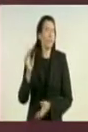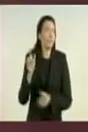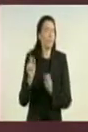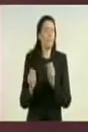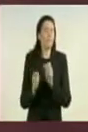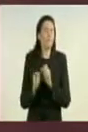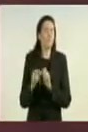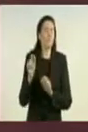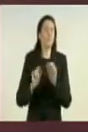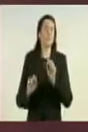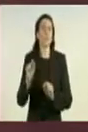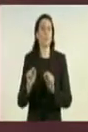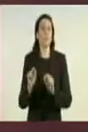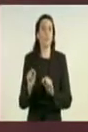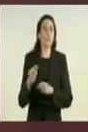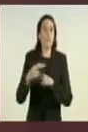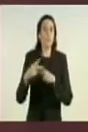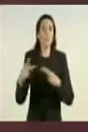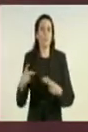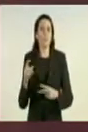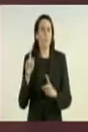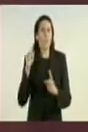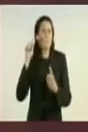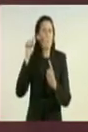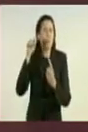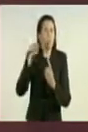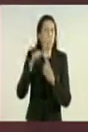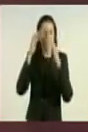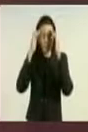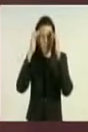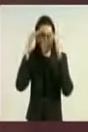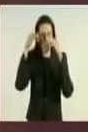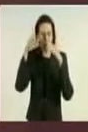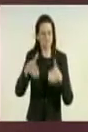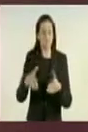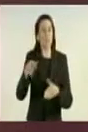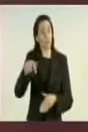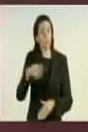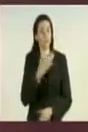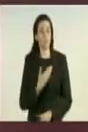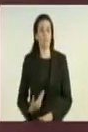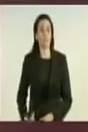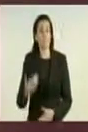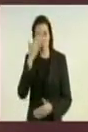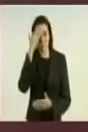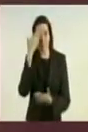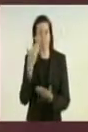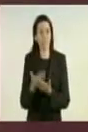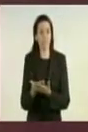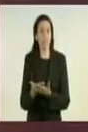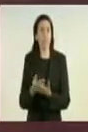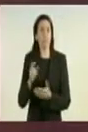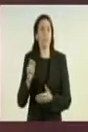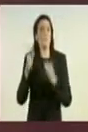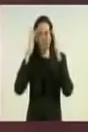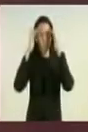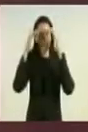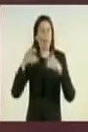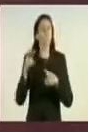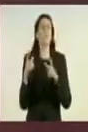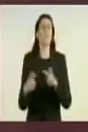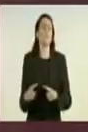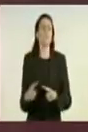que o governo acredita, que é justamente o foco na atenção básica, que é justamente o foco